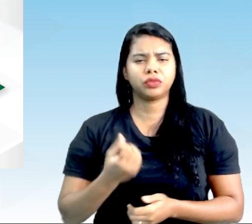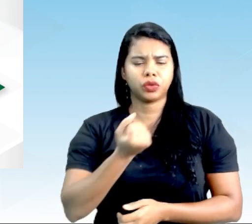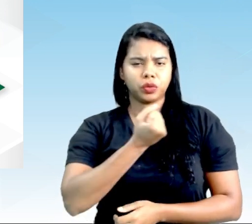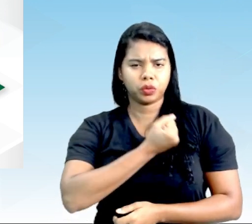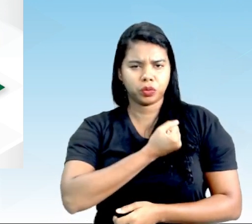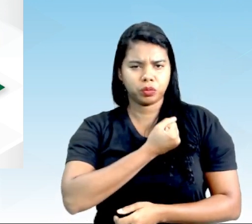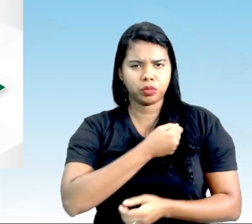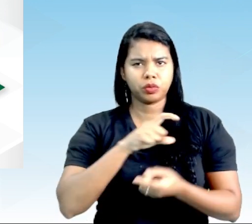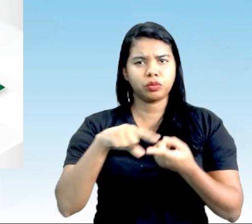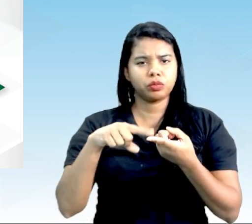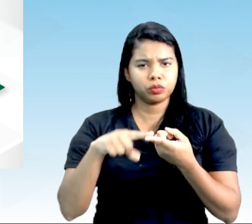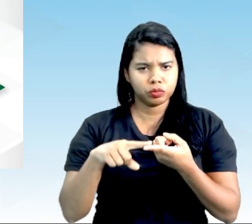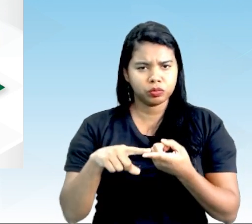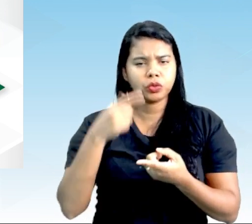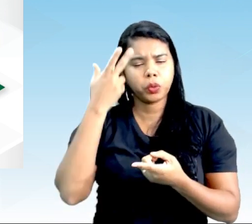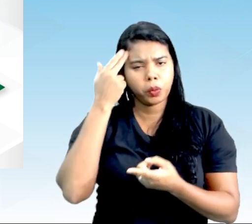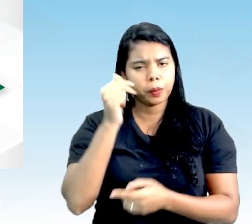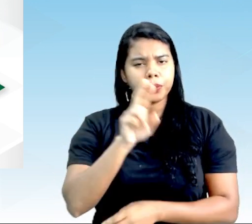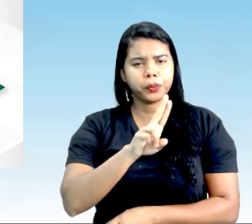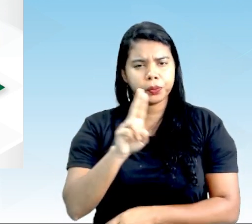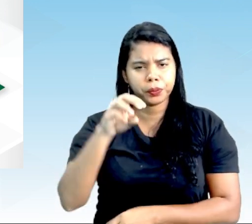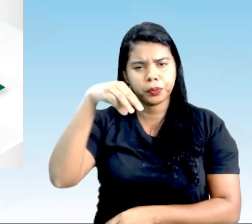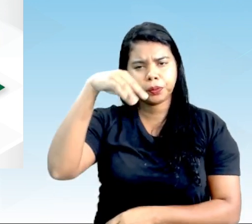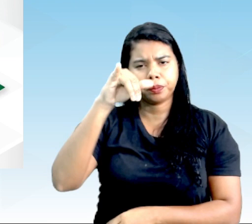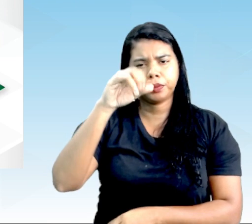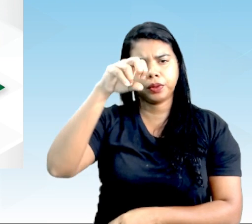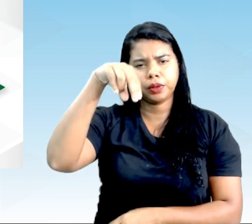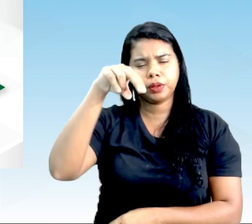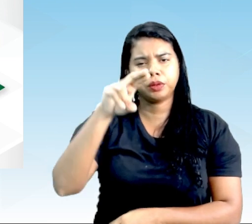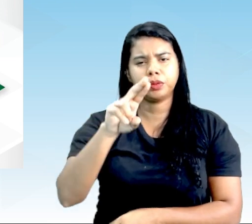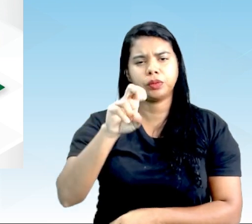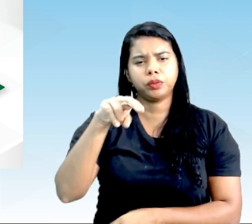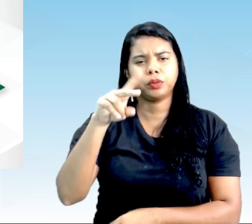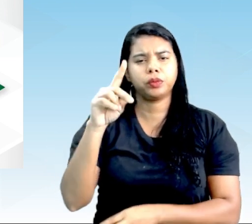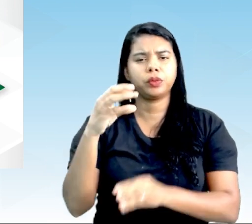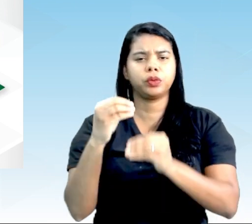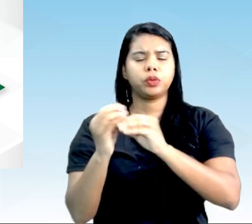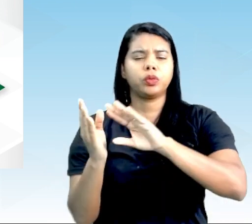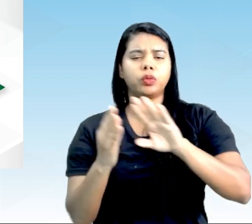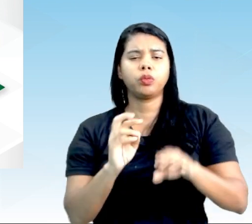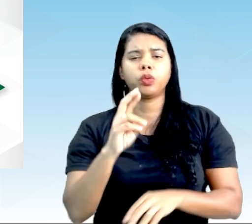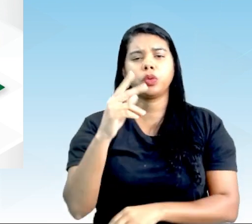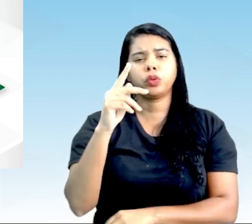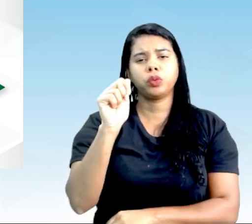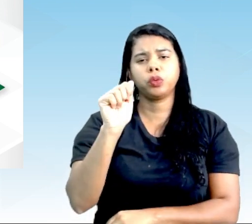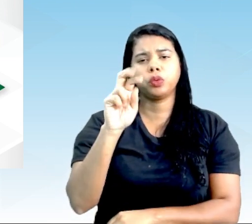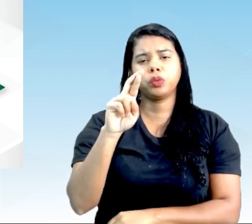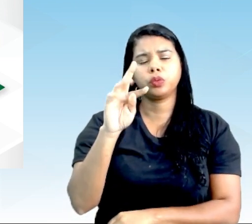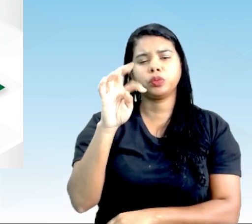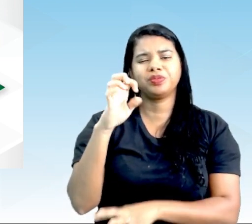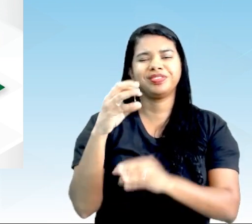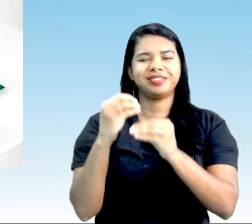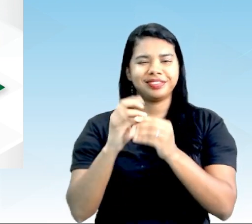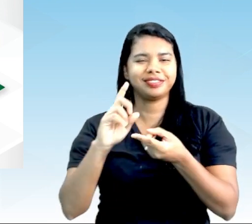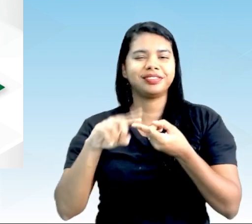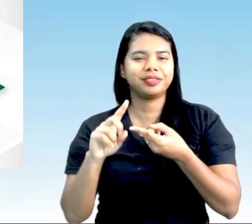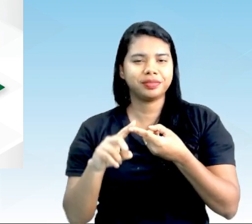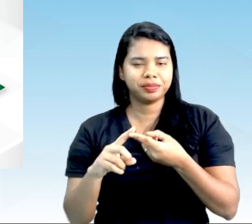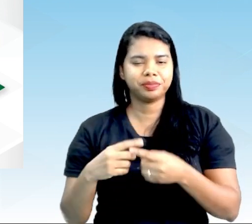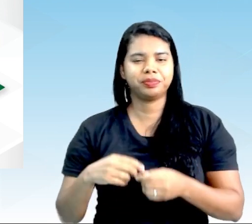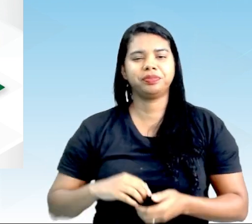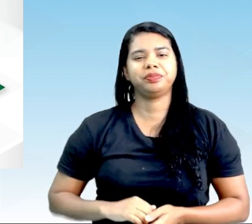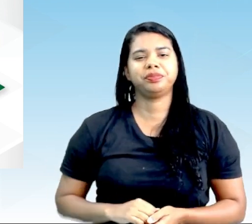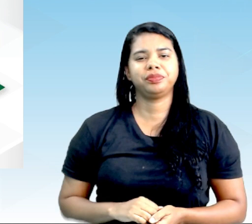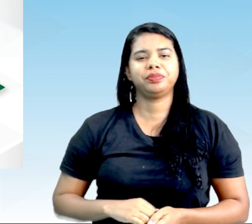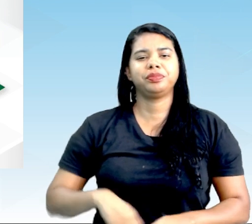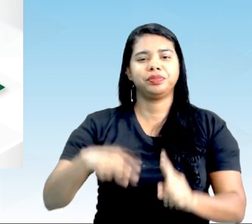numerador também tem esse mesmo nome, tá? E também pode ser chamado de parte. E o denominador pode ser chamado de subtraindo ou